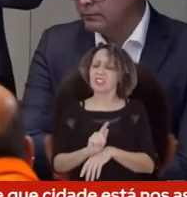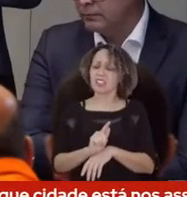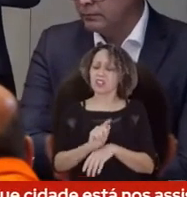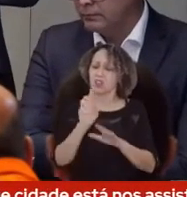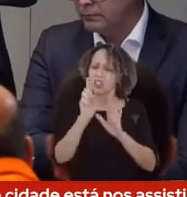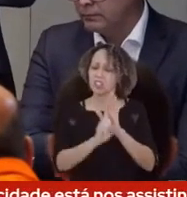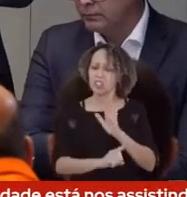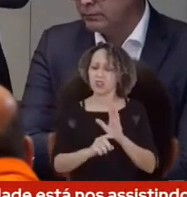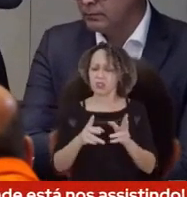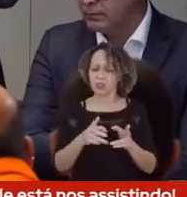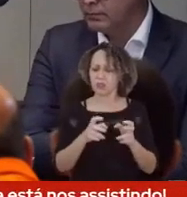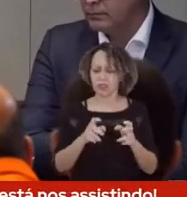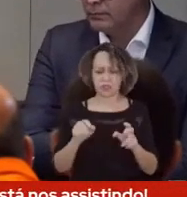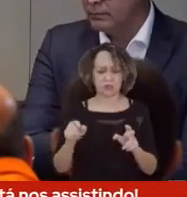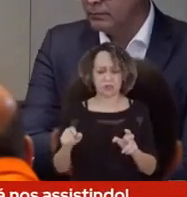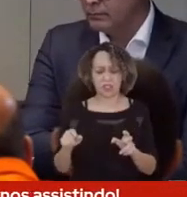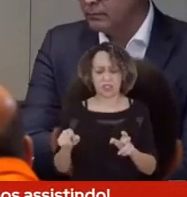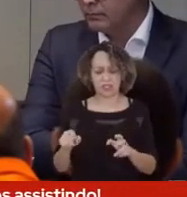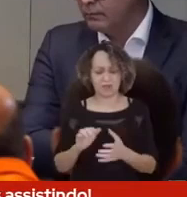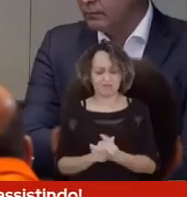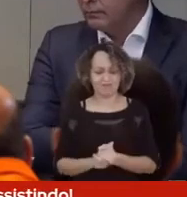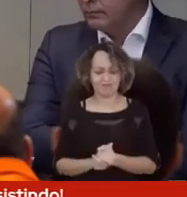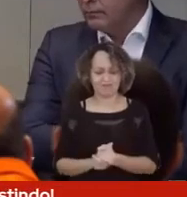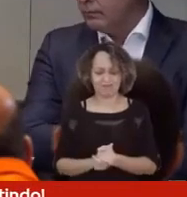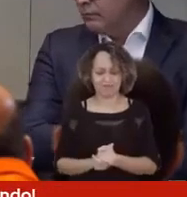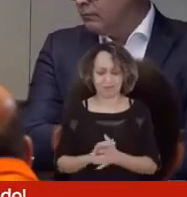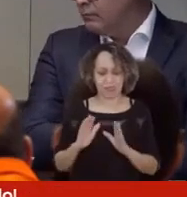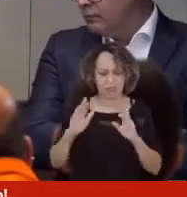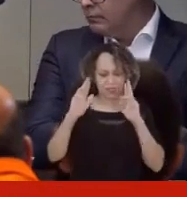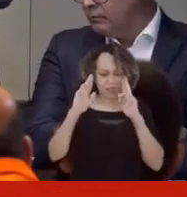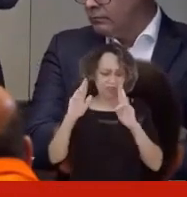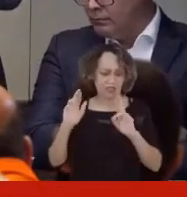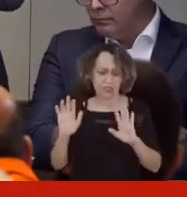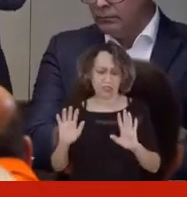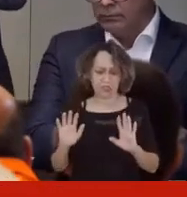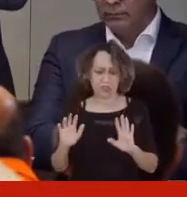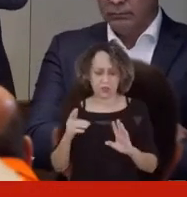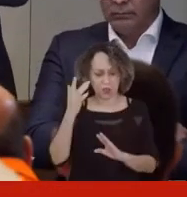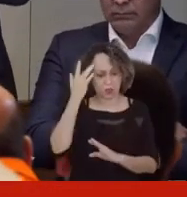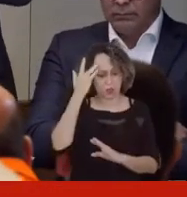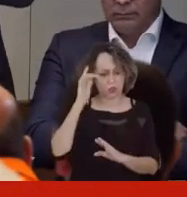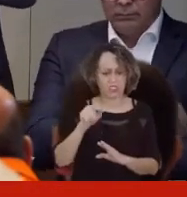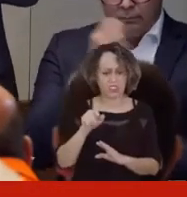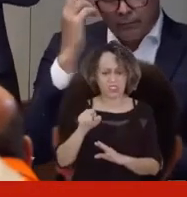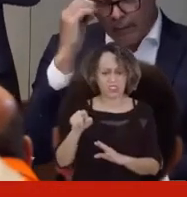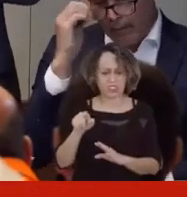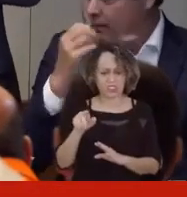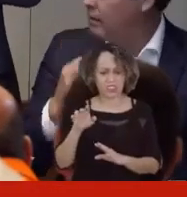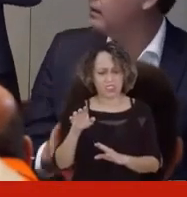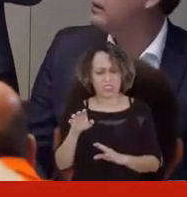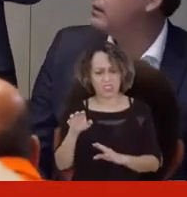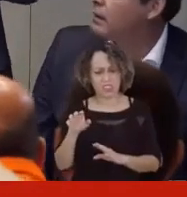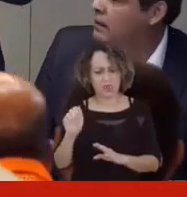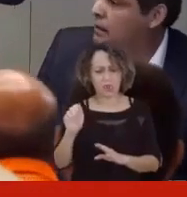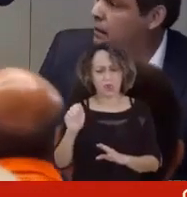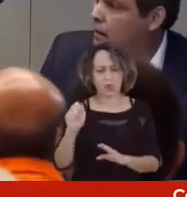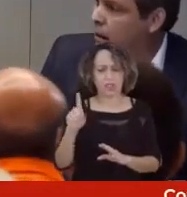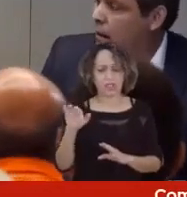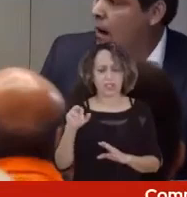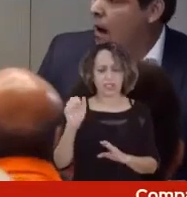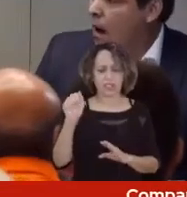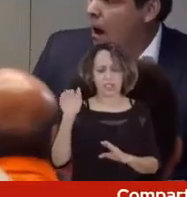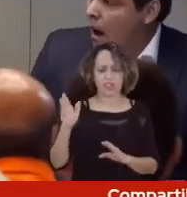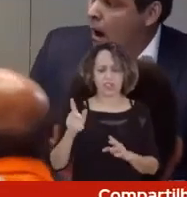respeito, eu não sei se ele já administrou mais de 10 pessoas na vida, porque o histórico dele é só